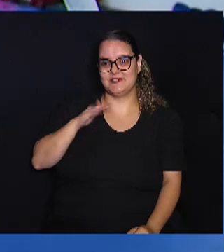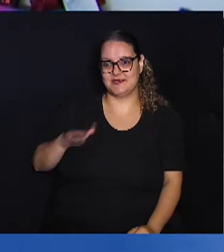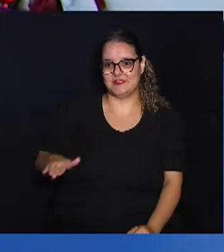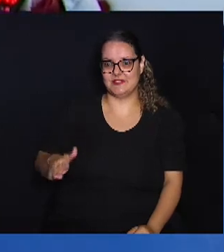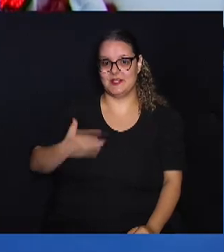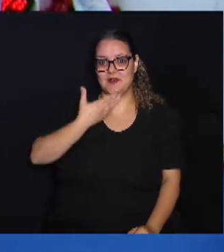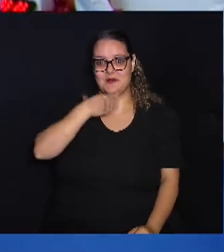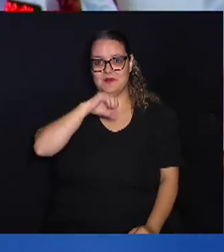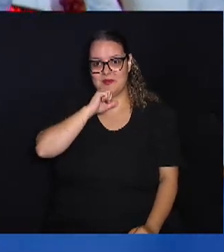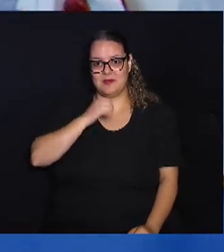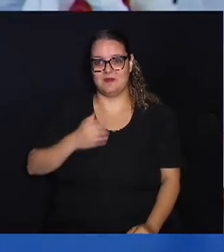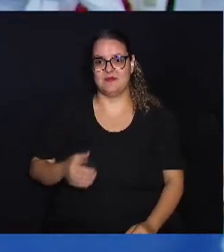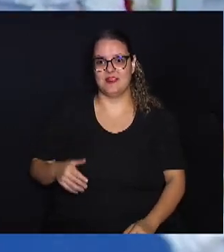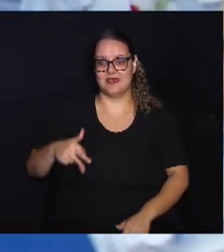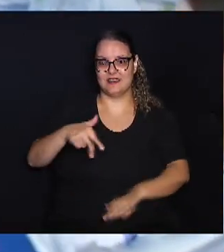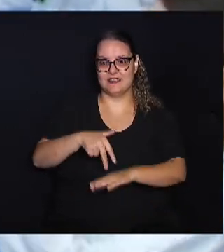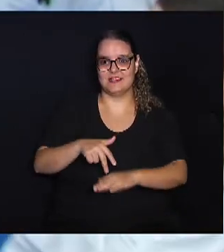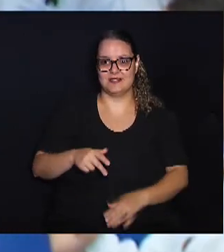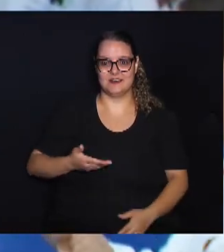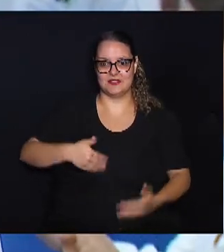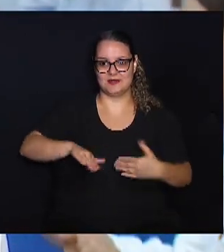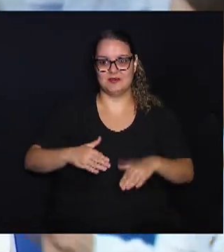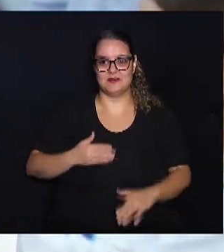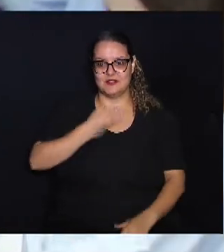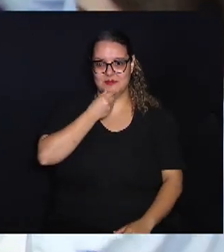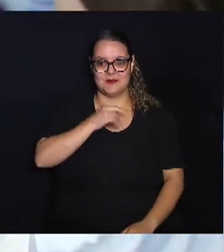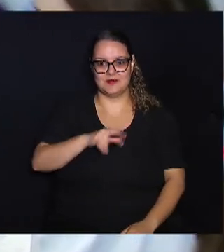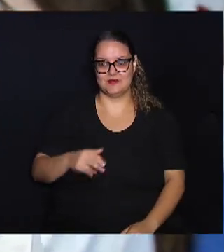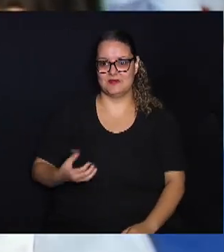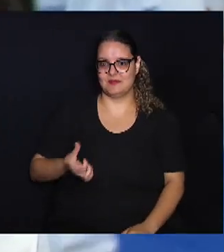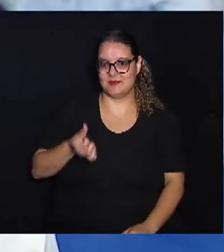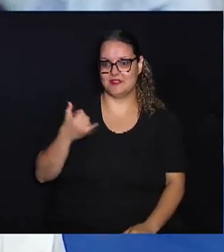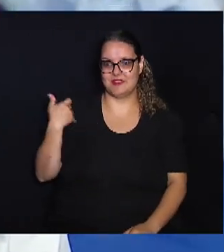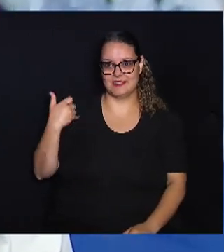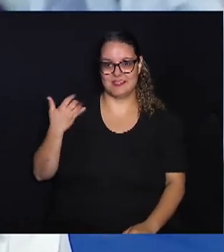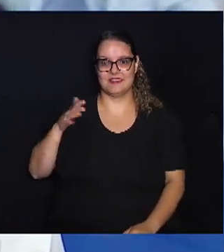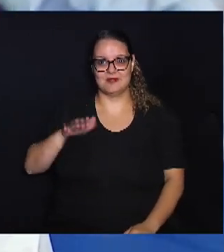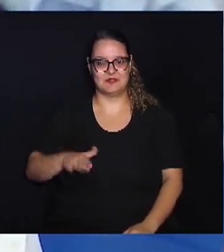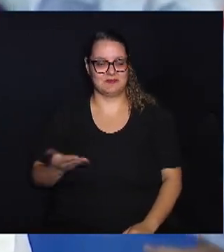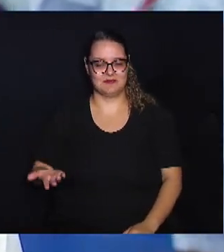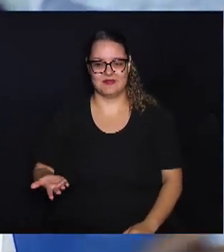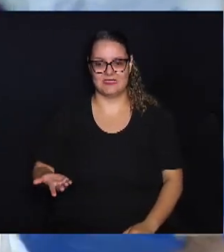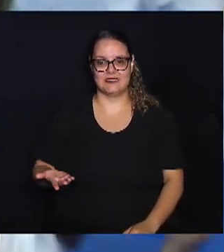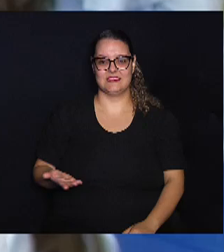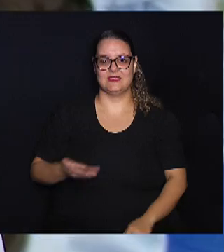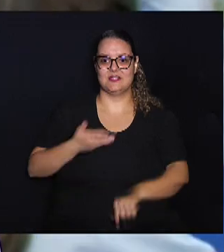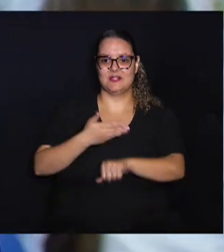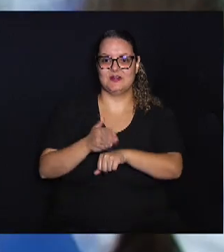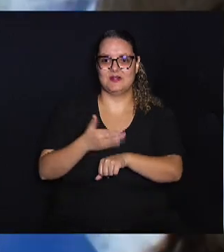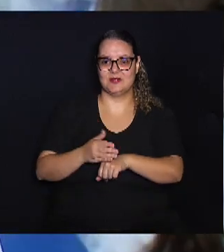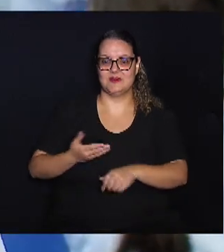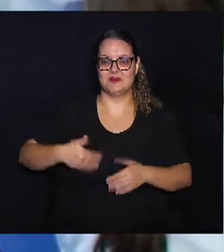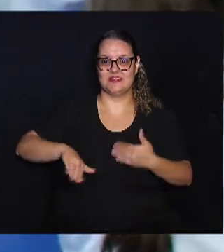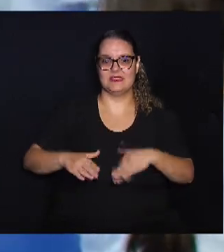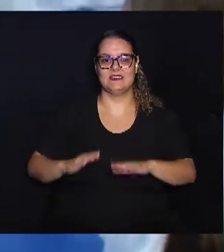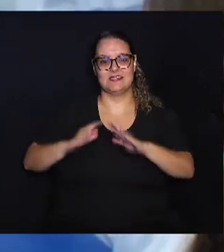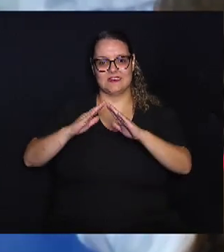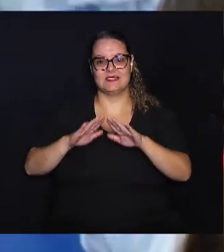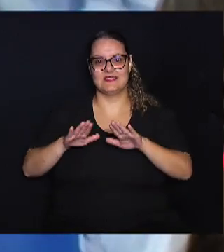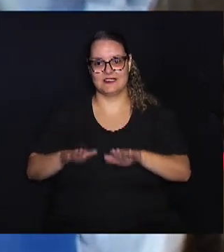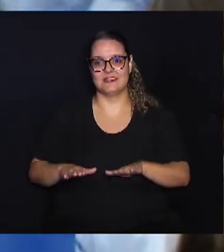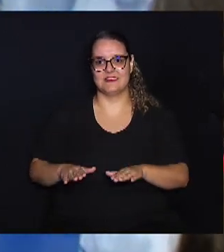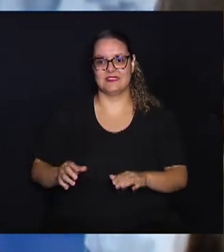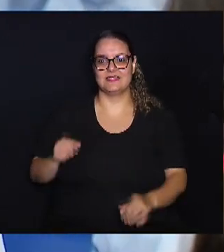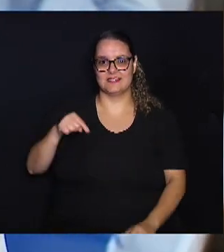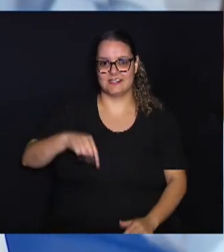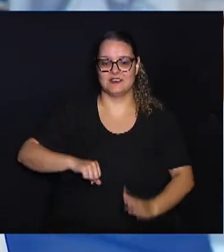me colocou no karatê, eu, meus irmãos, todos nós. Então, desde os meus 6 anos de idade que a gente pratica o karatê em casa, né? E aqui com o